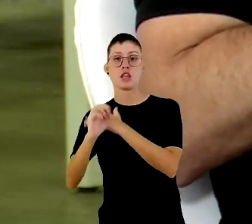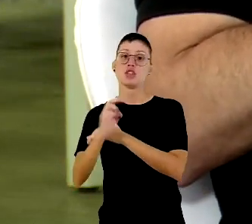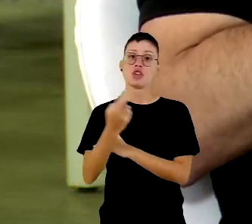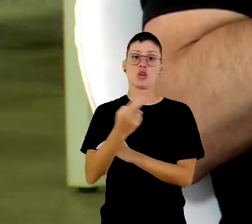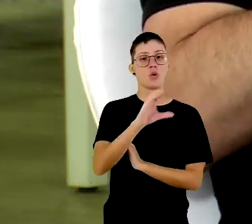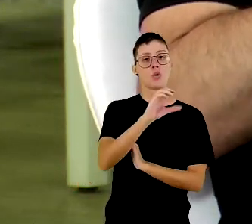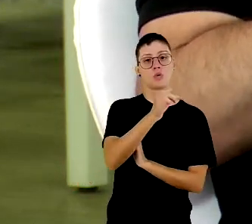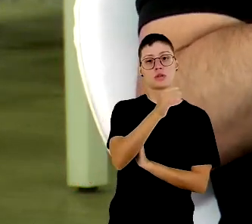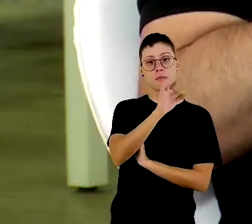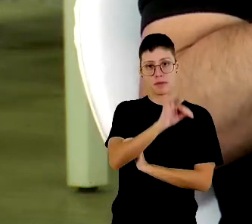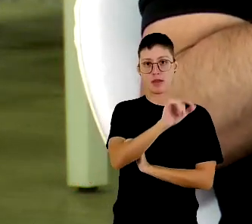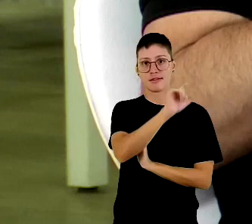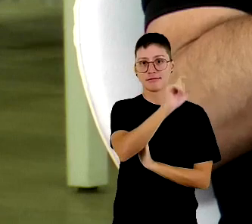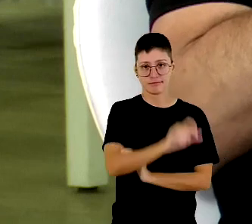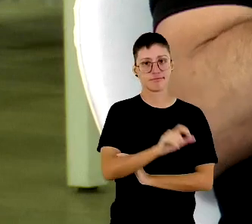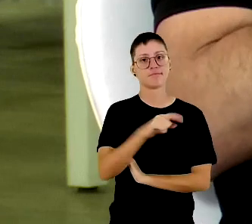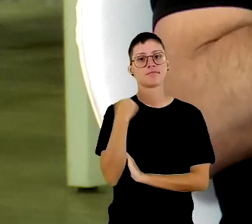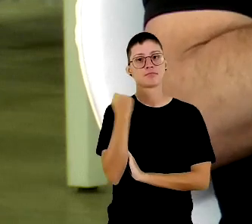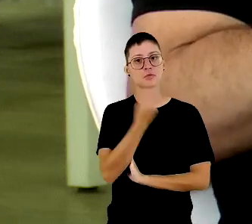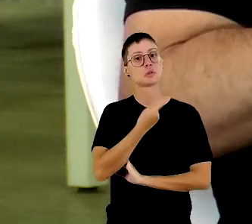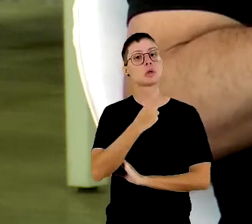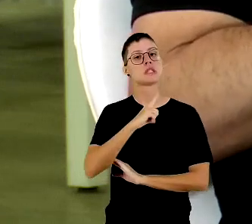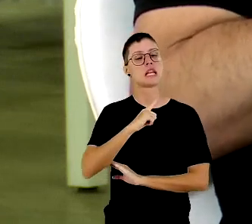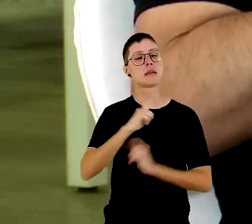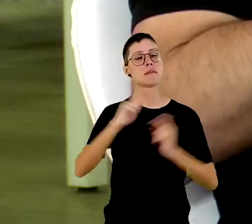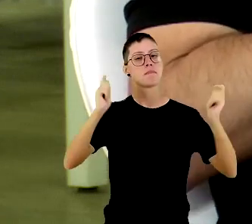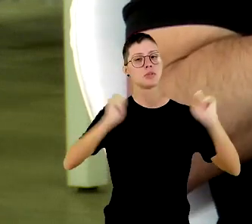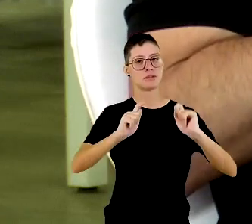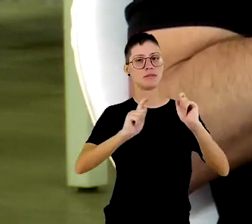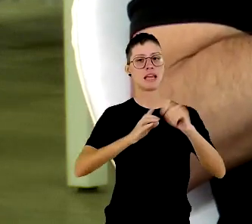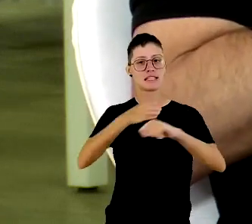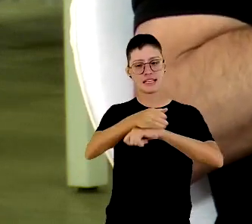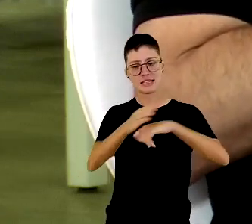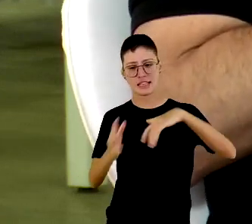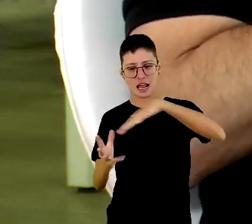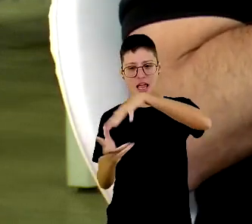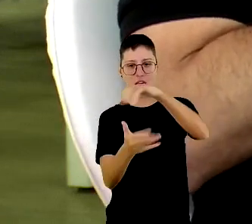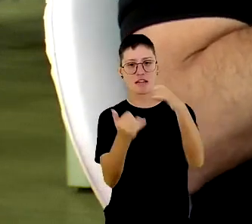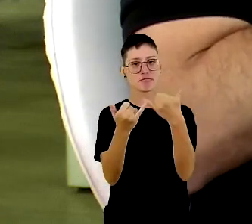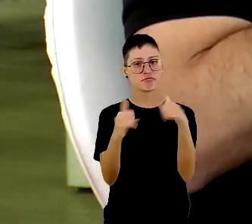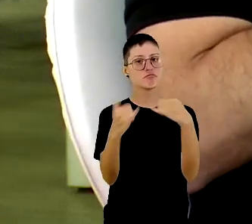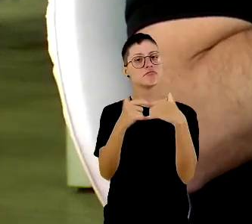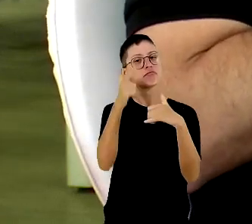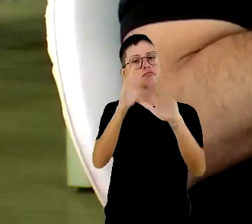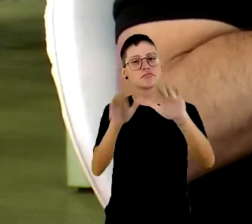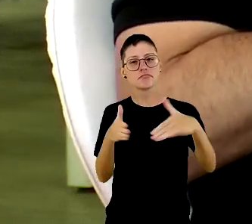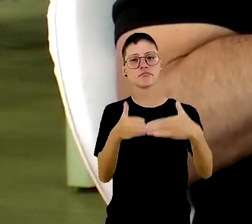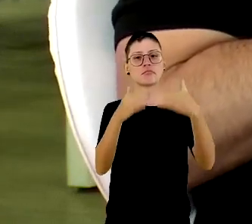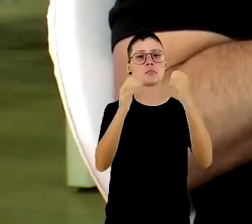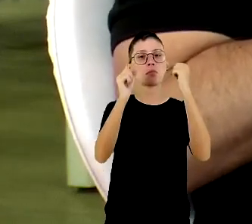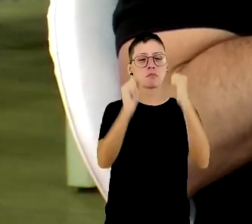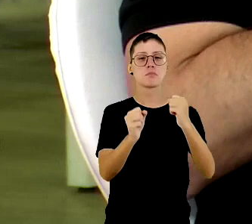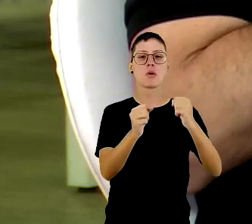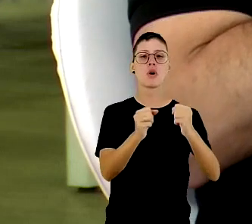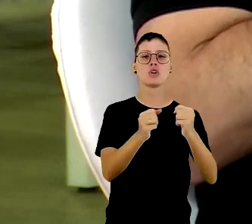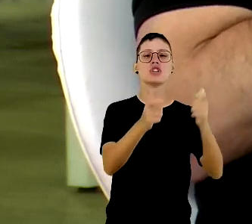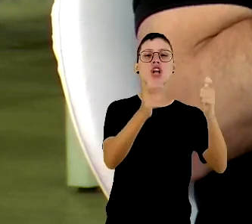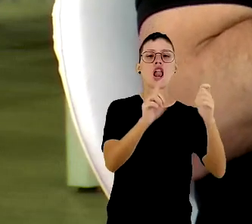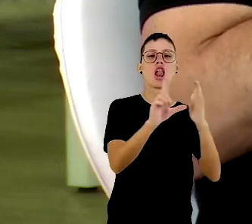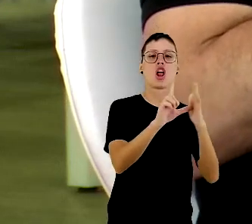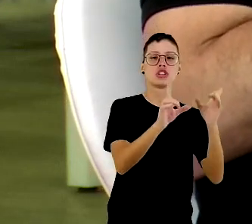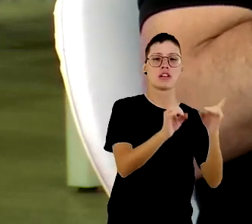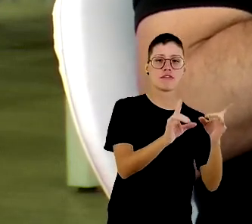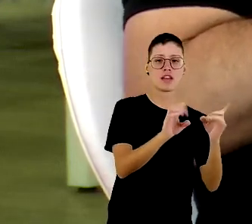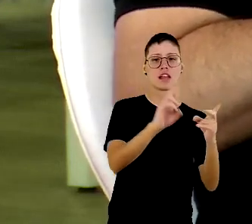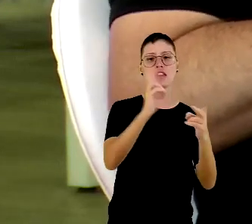condição única de ocupar um mercado de energia, acessando esse cliente, seja nos nossos pontos de venda, nos nossos postos, nossas lojas